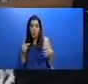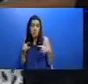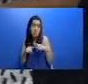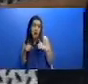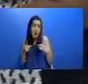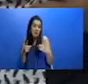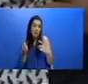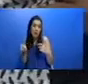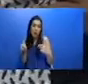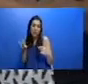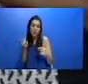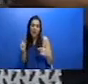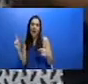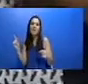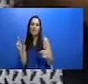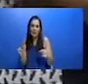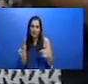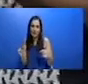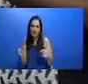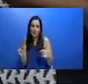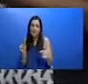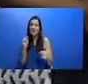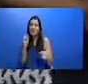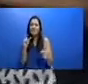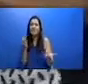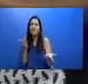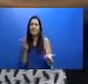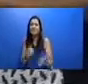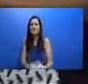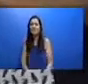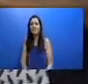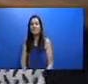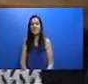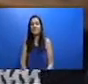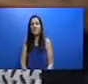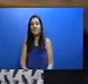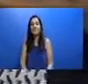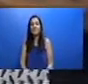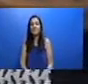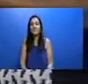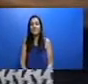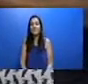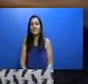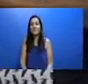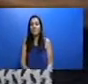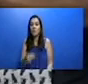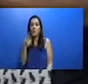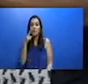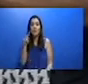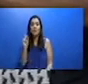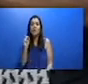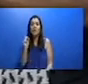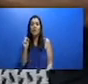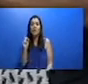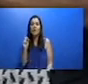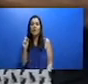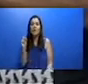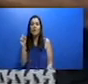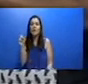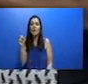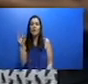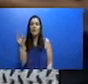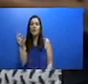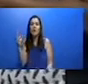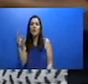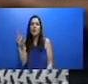nós conseguimos visualizar que tem menos quantidades do que aqui. Então, será que aqui tem uma dúzia? 1, 2,